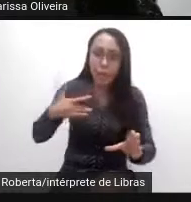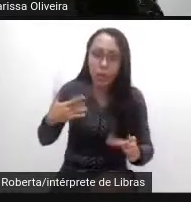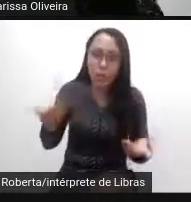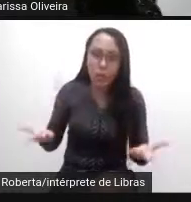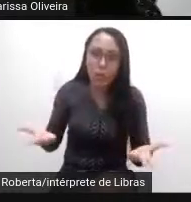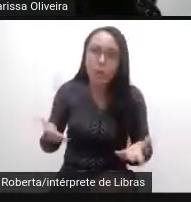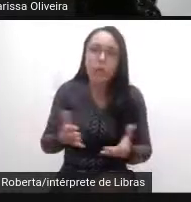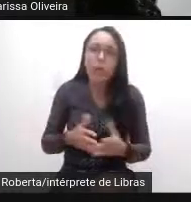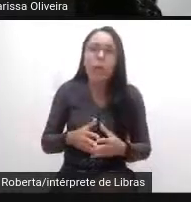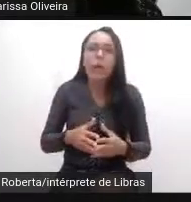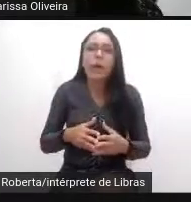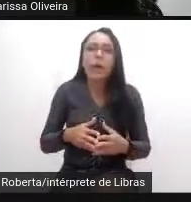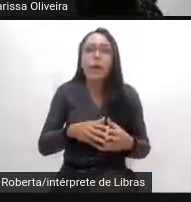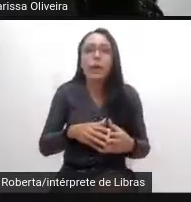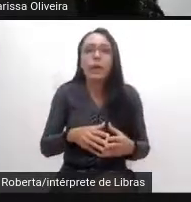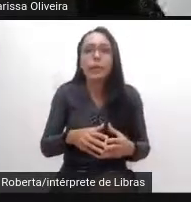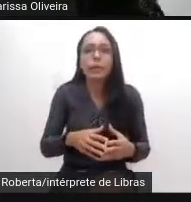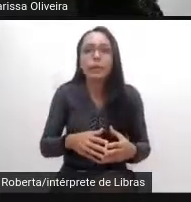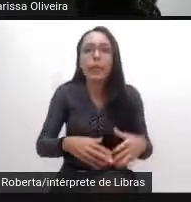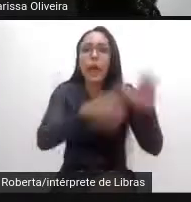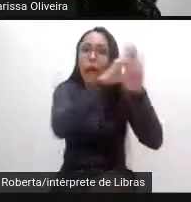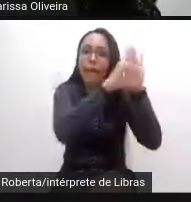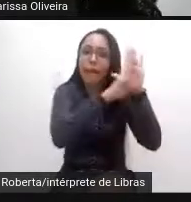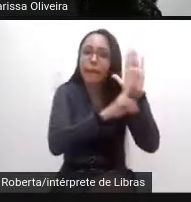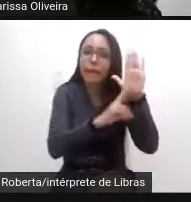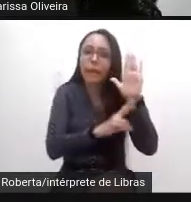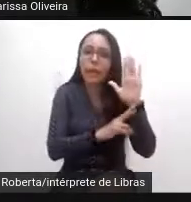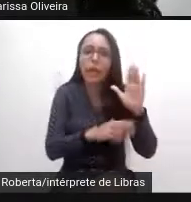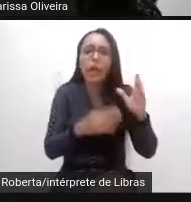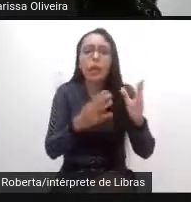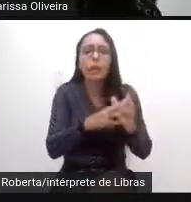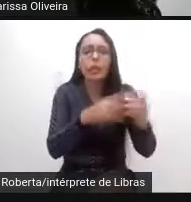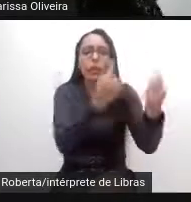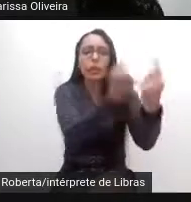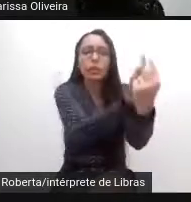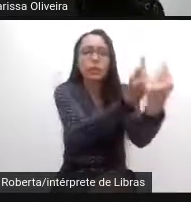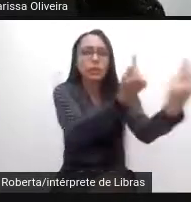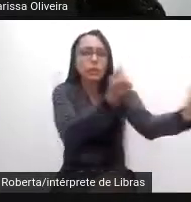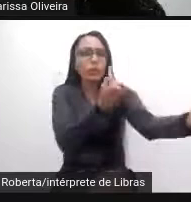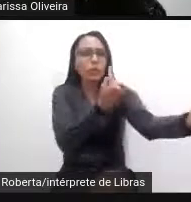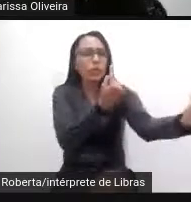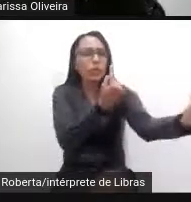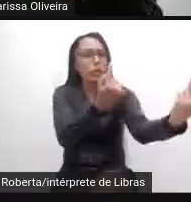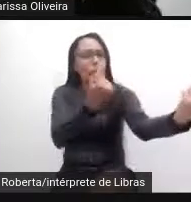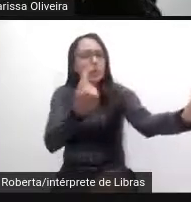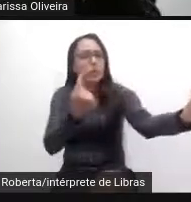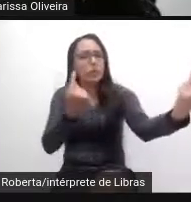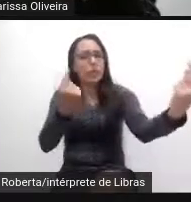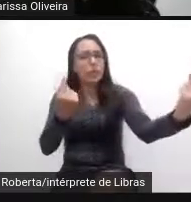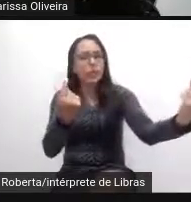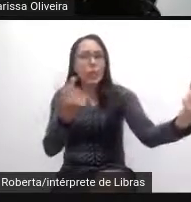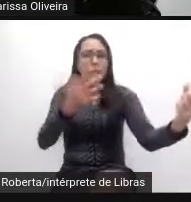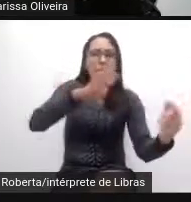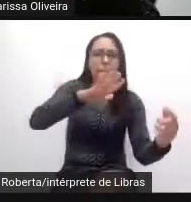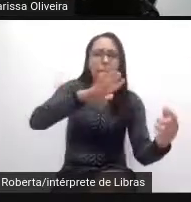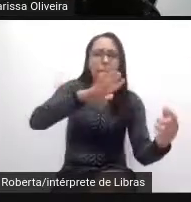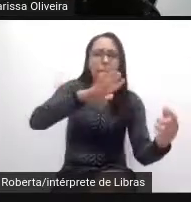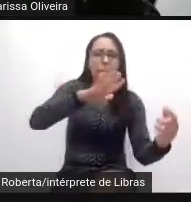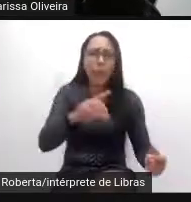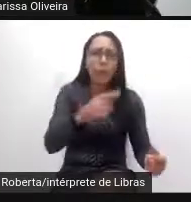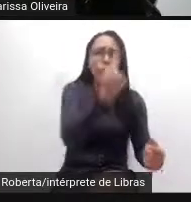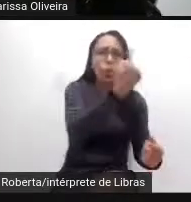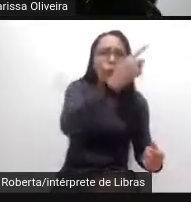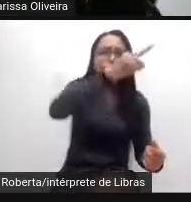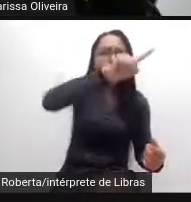solicitando é que um indivíduo fique distante do outro, numa distância de no mínimo 1,5 metro. porque a gente